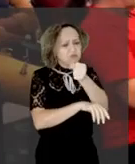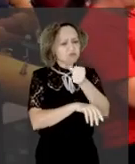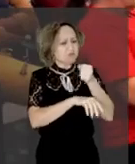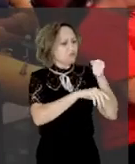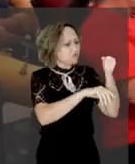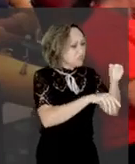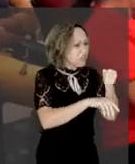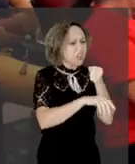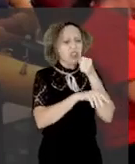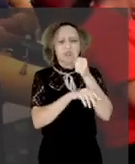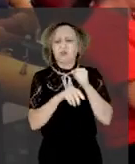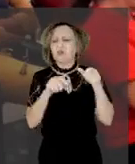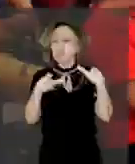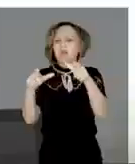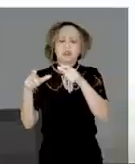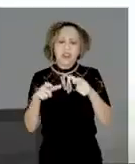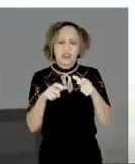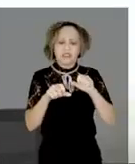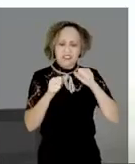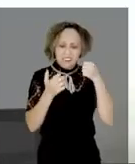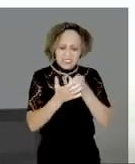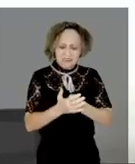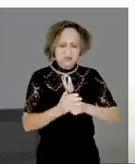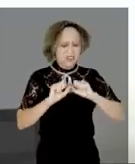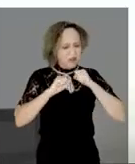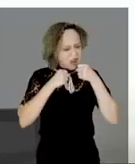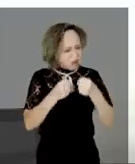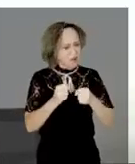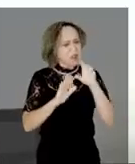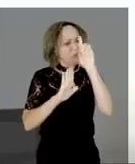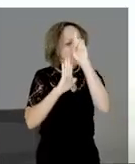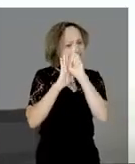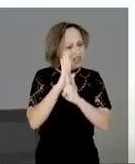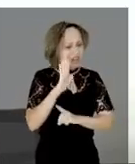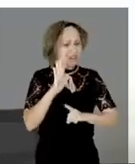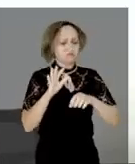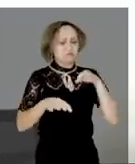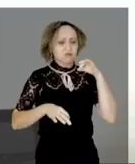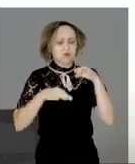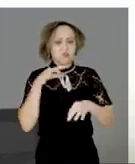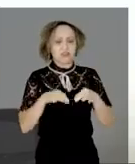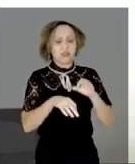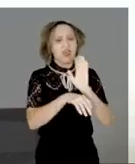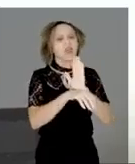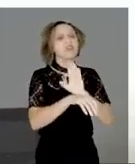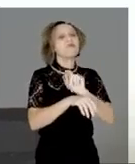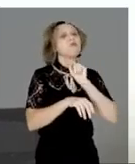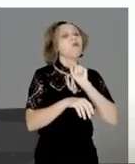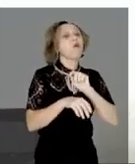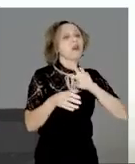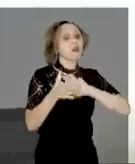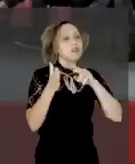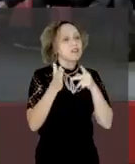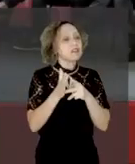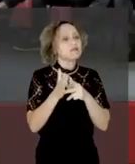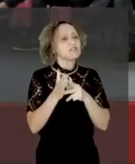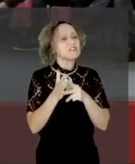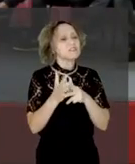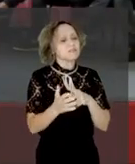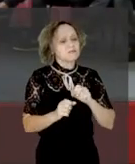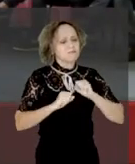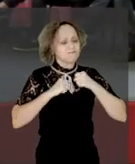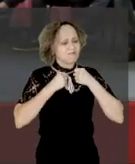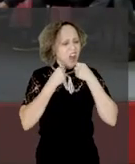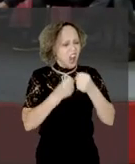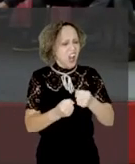por democracia, por direitos, colocou o dedo na ferida da violência, que é